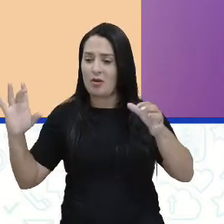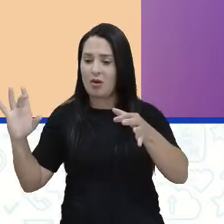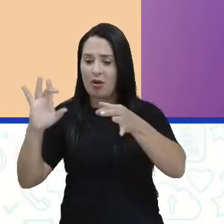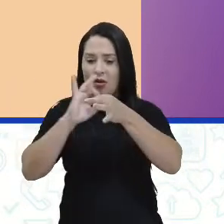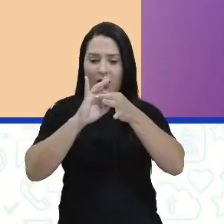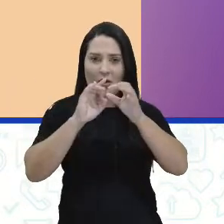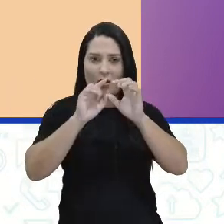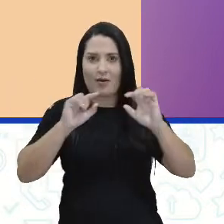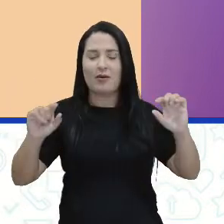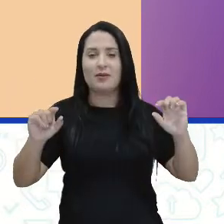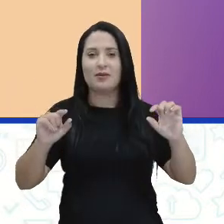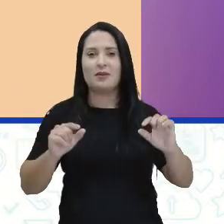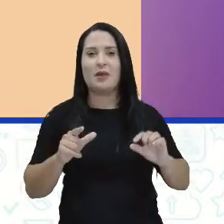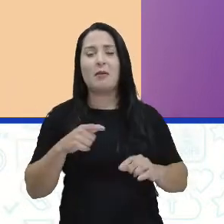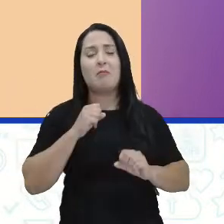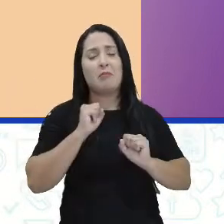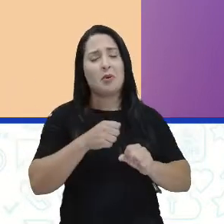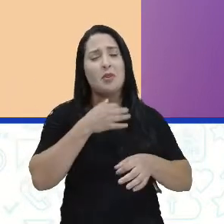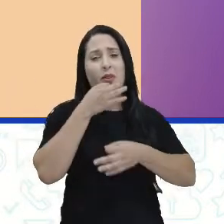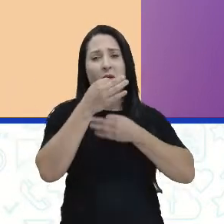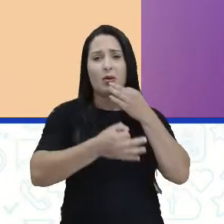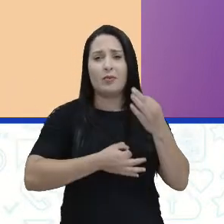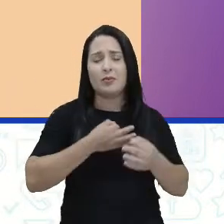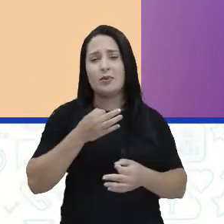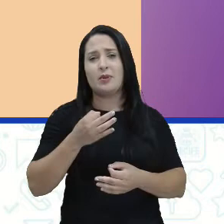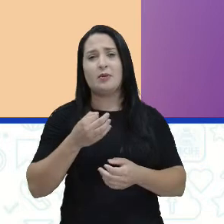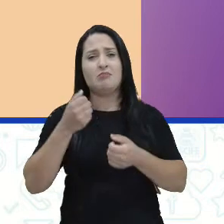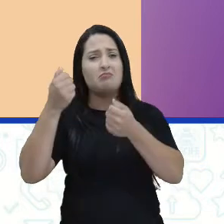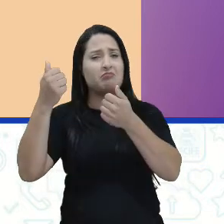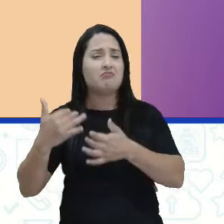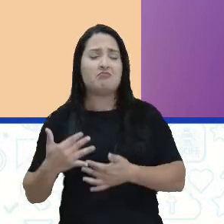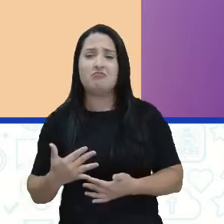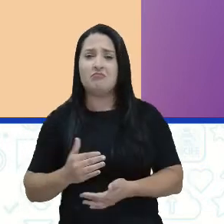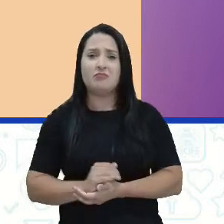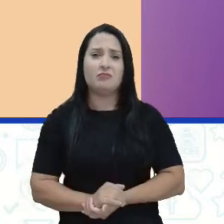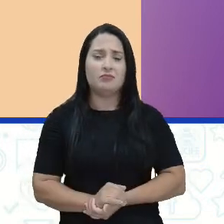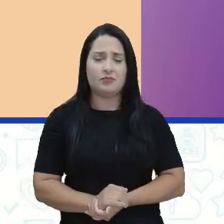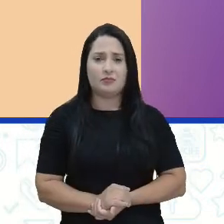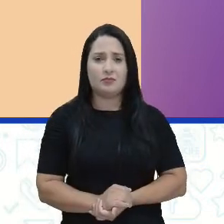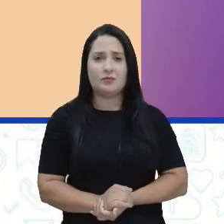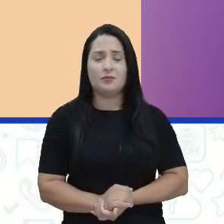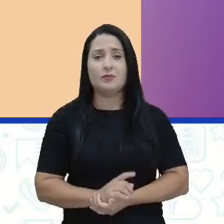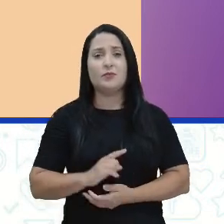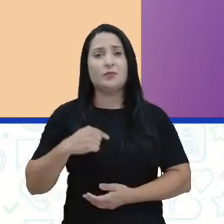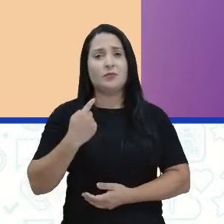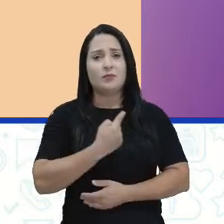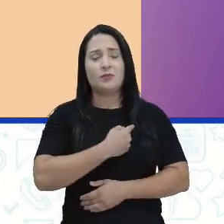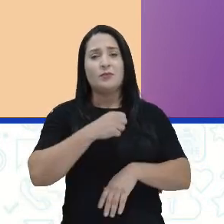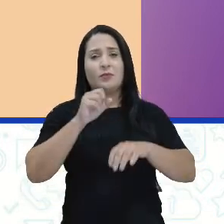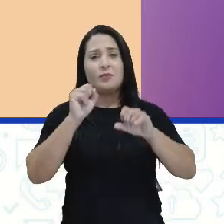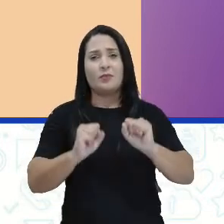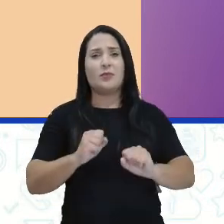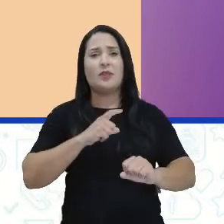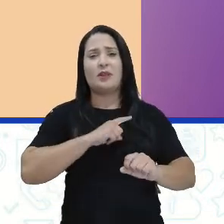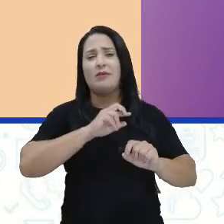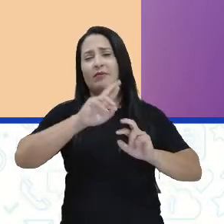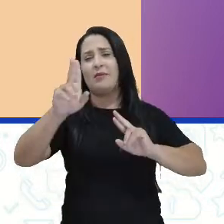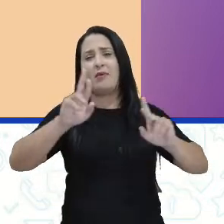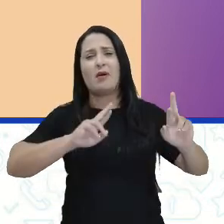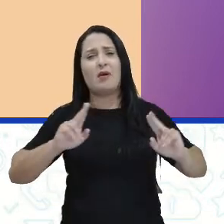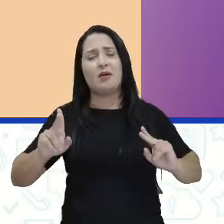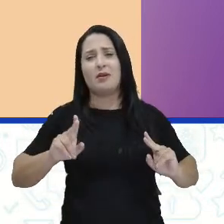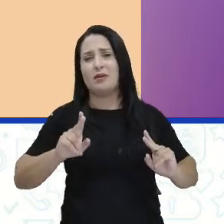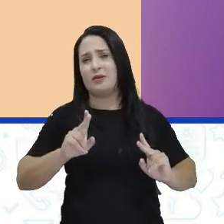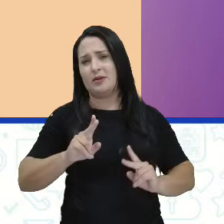pode ser um comentário, pode ser uma explicitação. A gente pode ter vários usos para